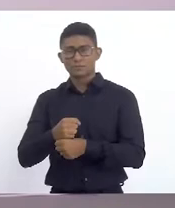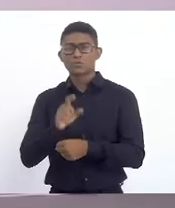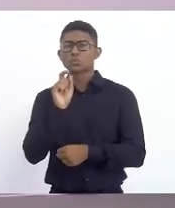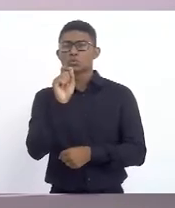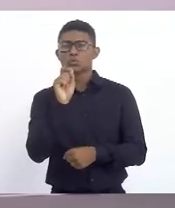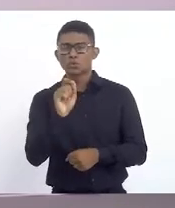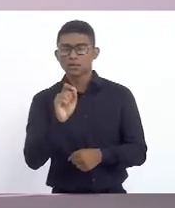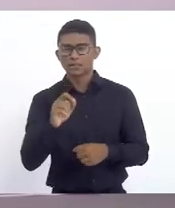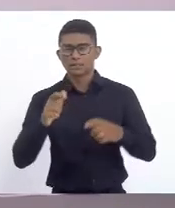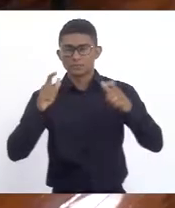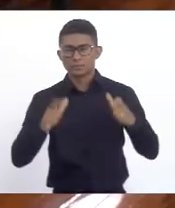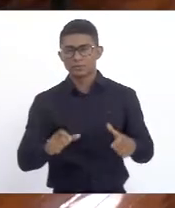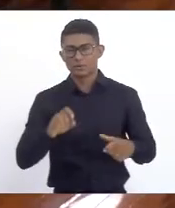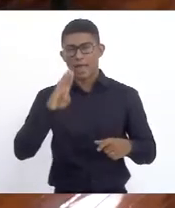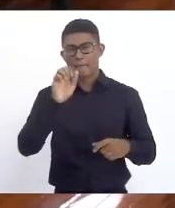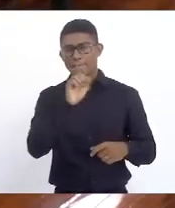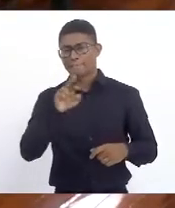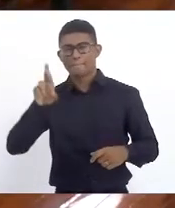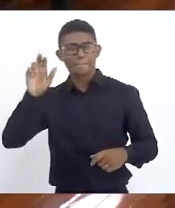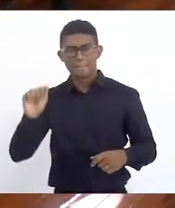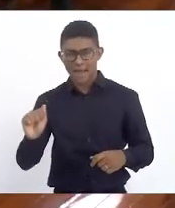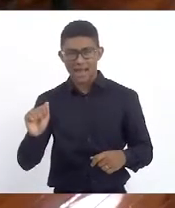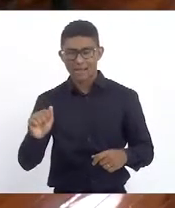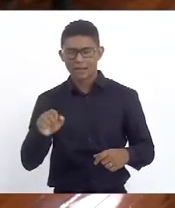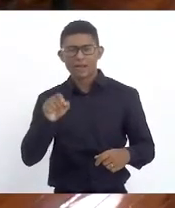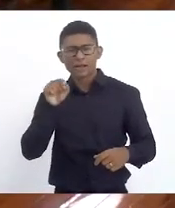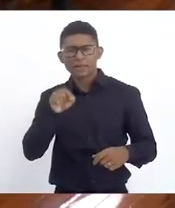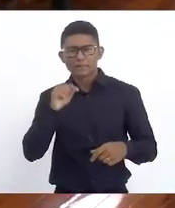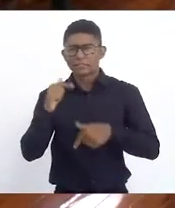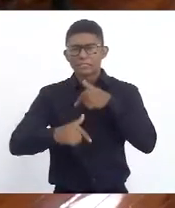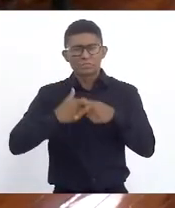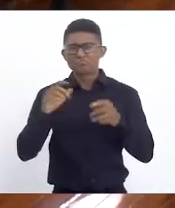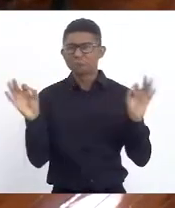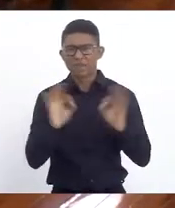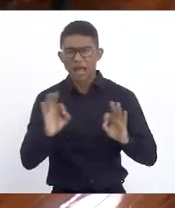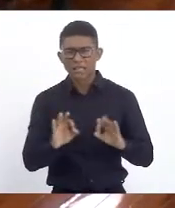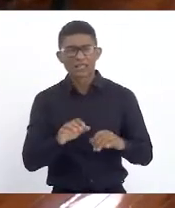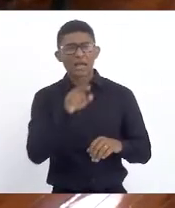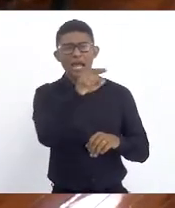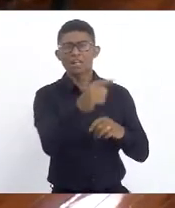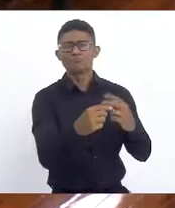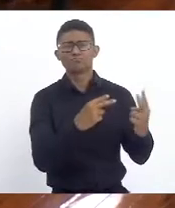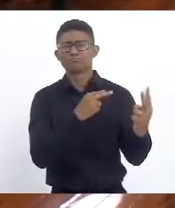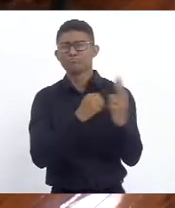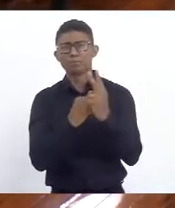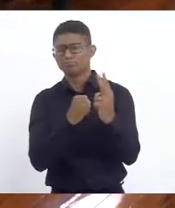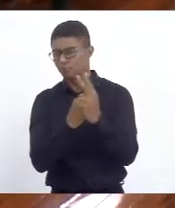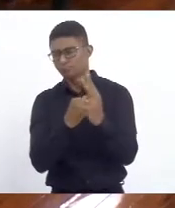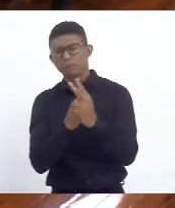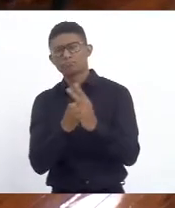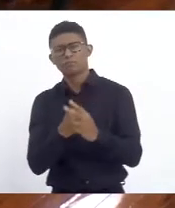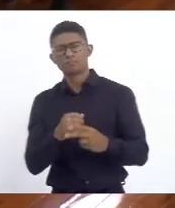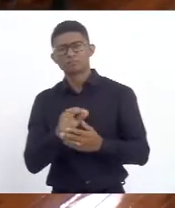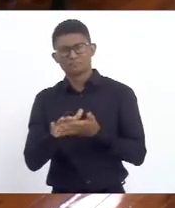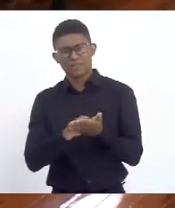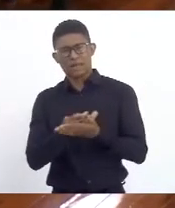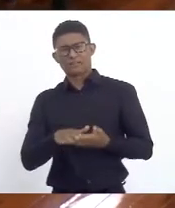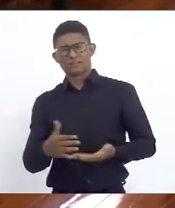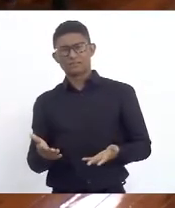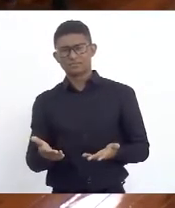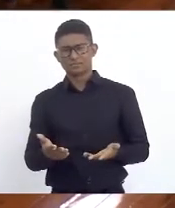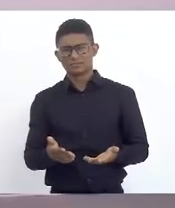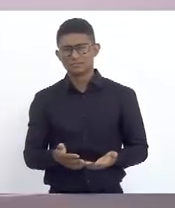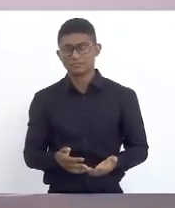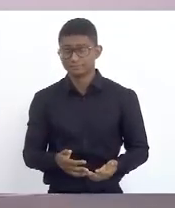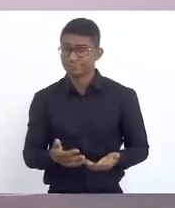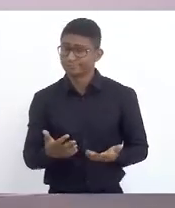não funcionava e o INEA não fazia nada. E a gente só vive tratando depois dos problemas. E deixar